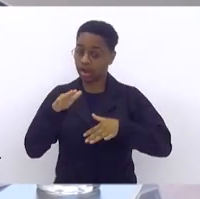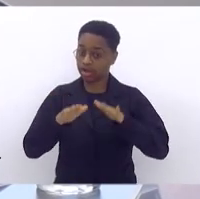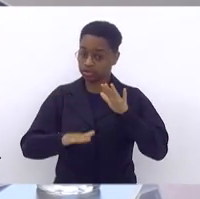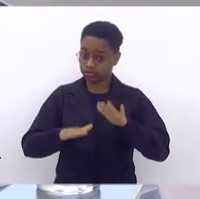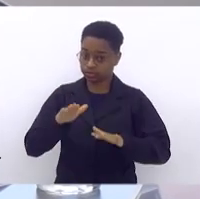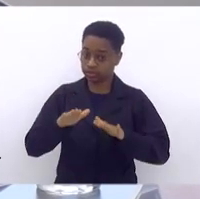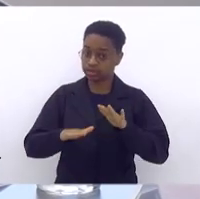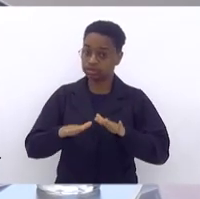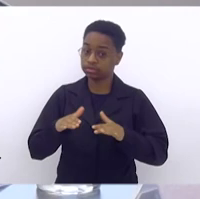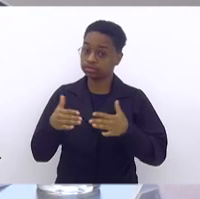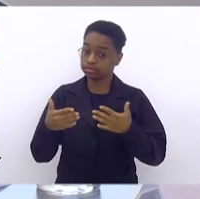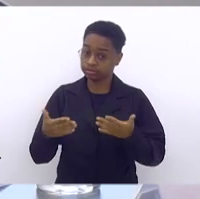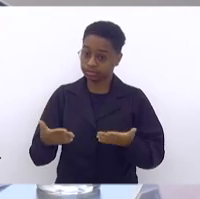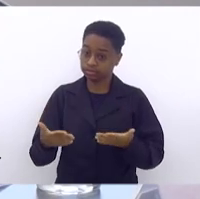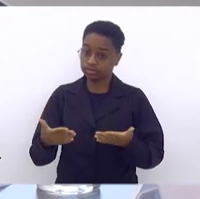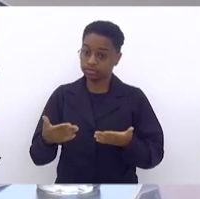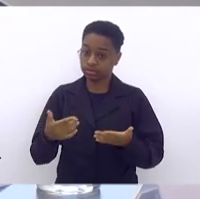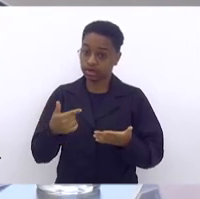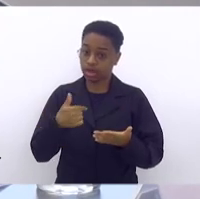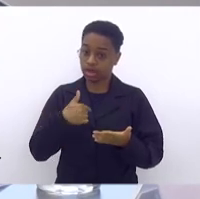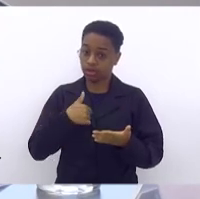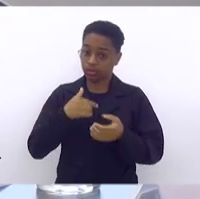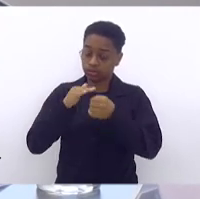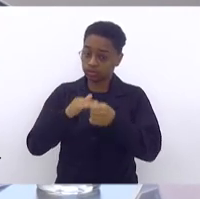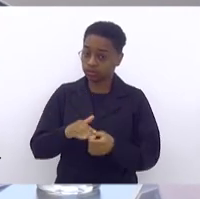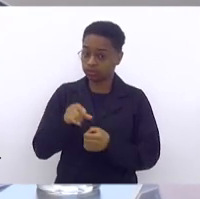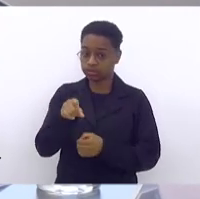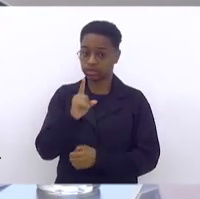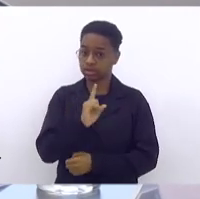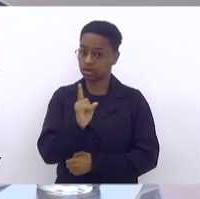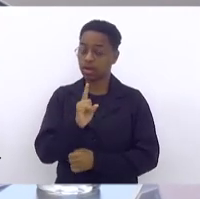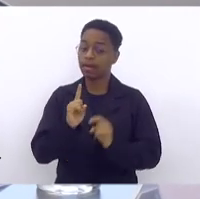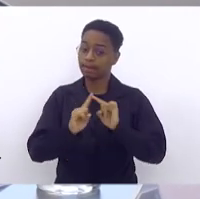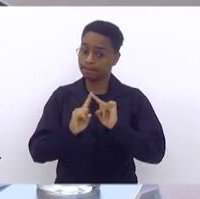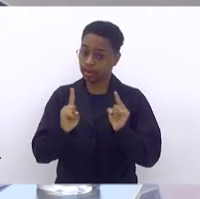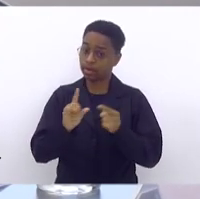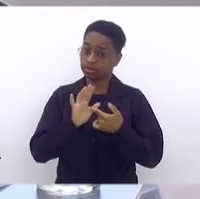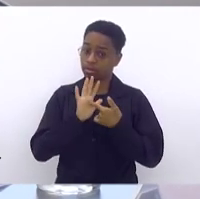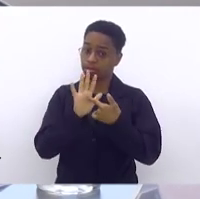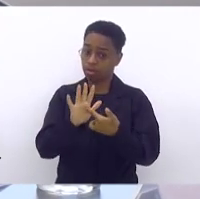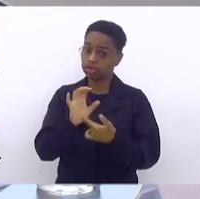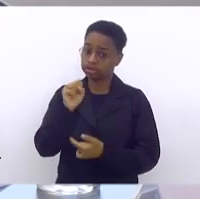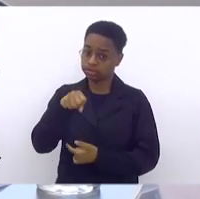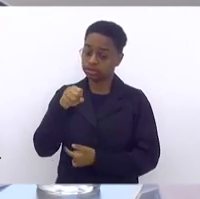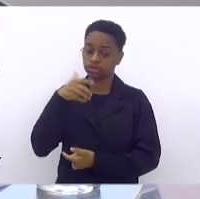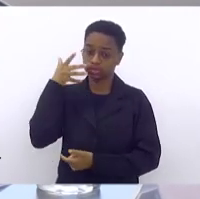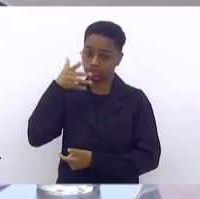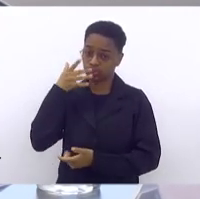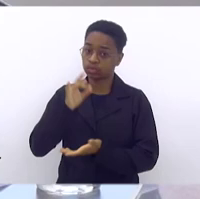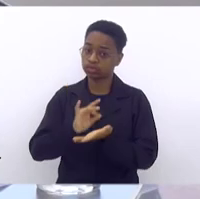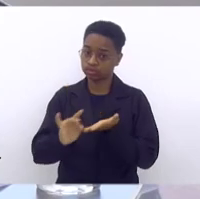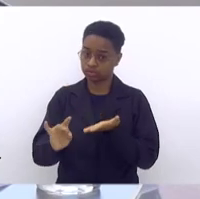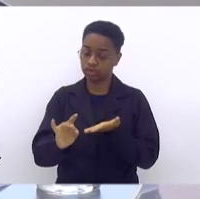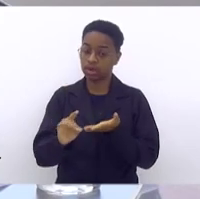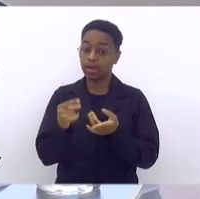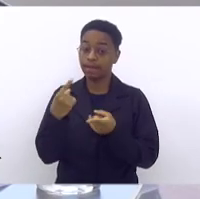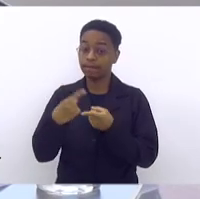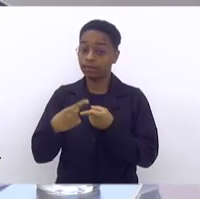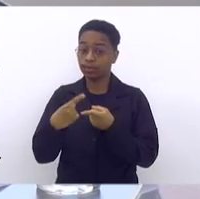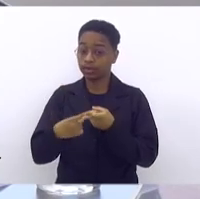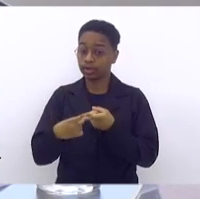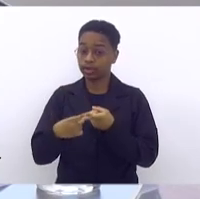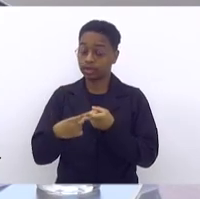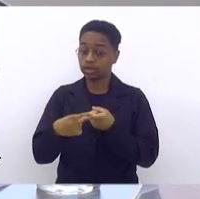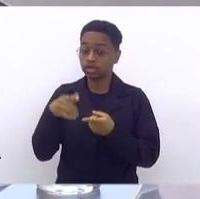não nominei a senhora de jeito nenhum, aparece discurso de ódio. Porque... discurso de ódio